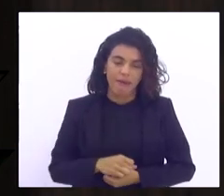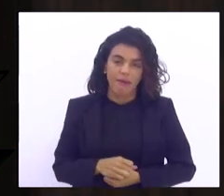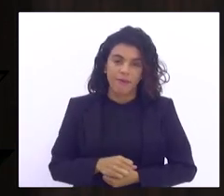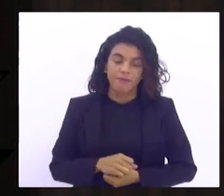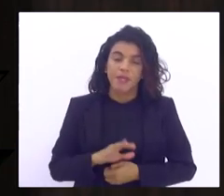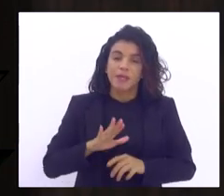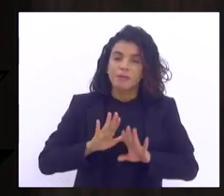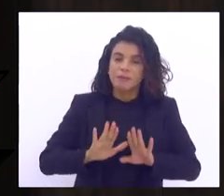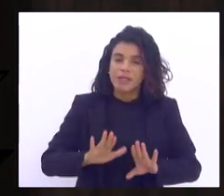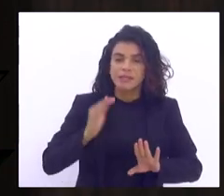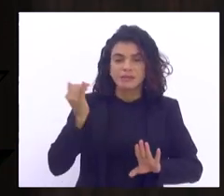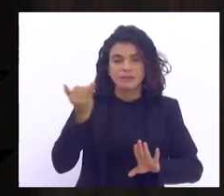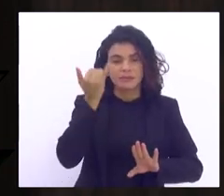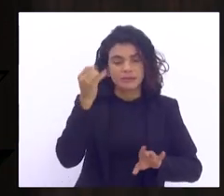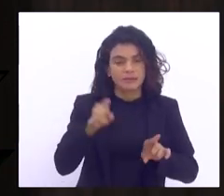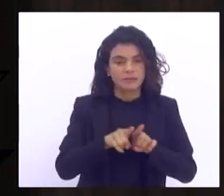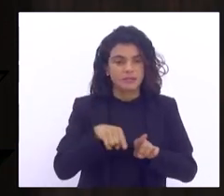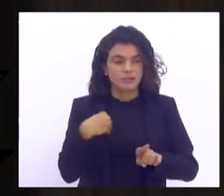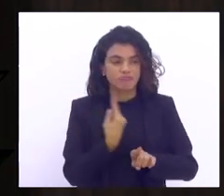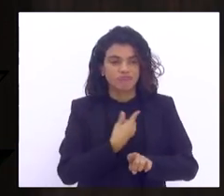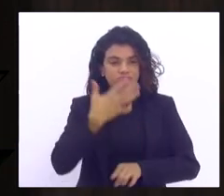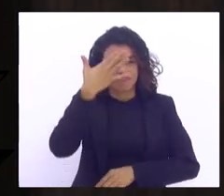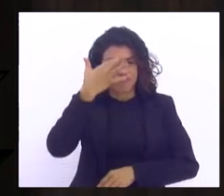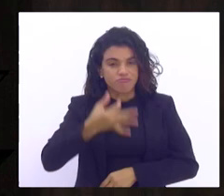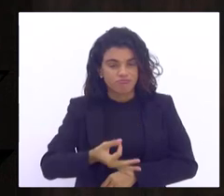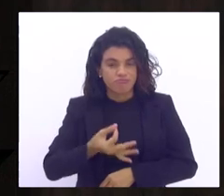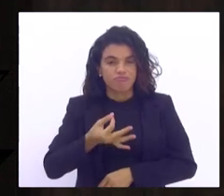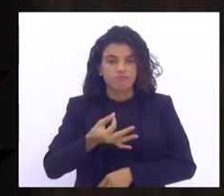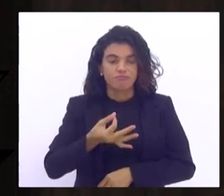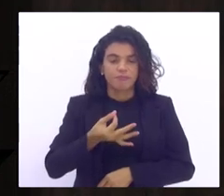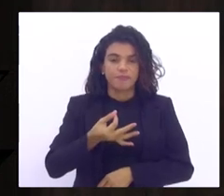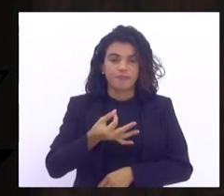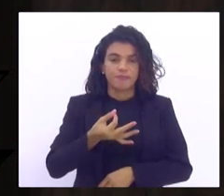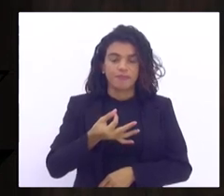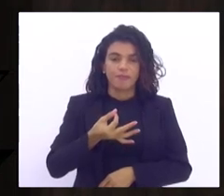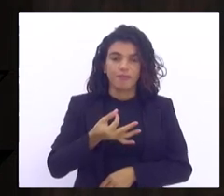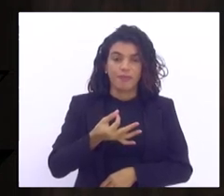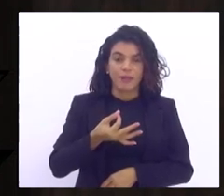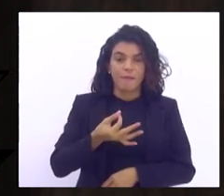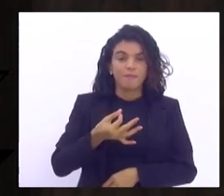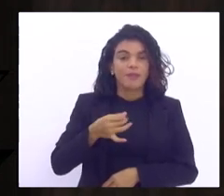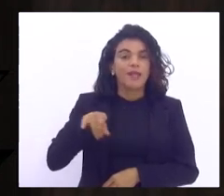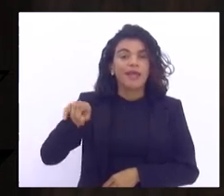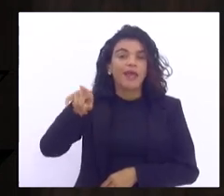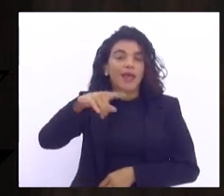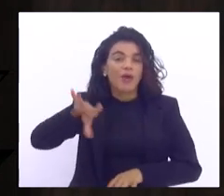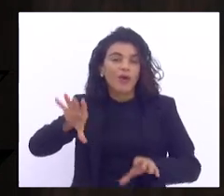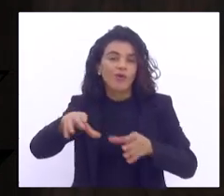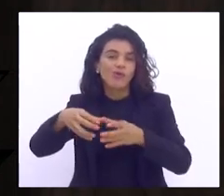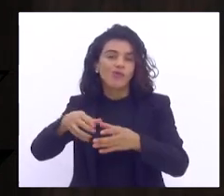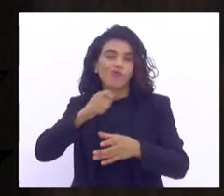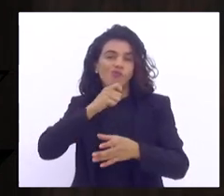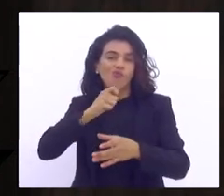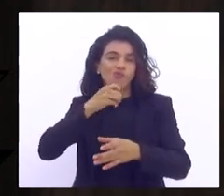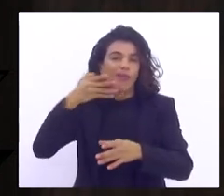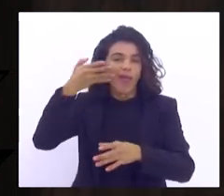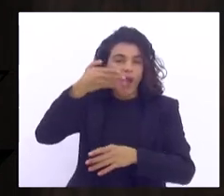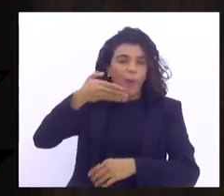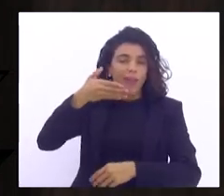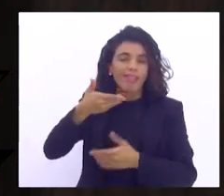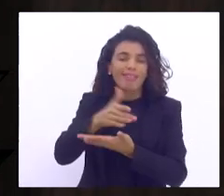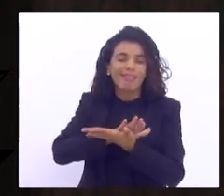é importante nós compreendermos, meus caros, que eles não têm argumentos, não têm